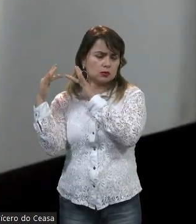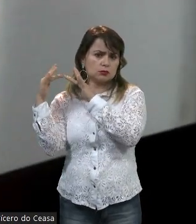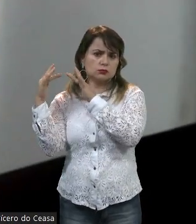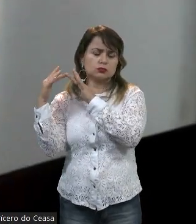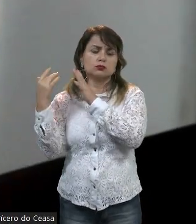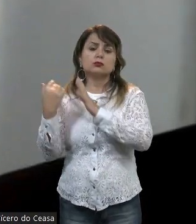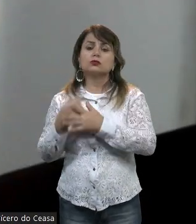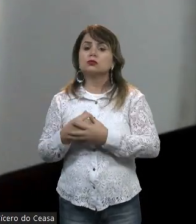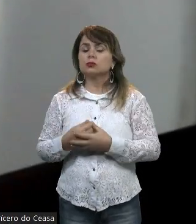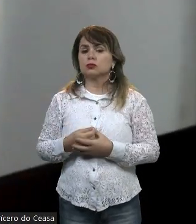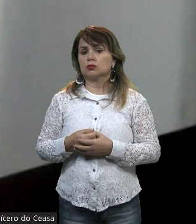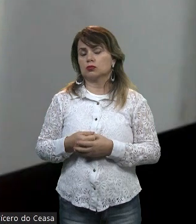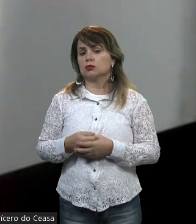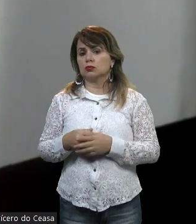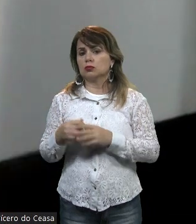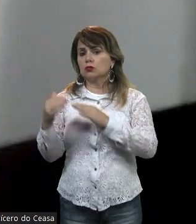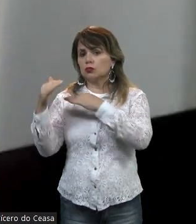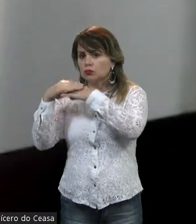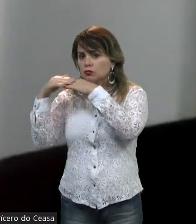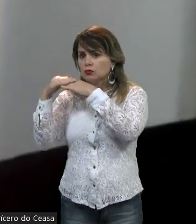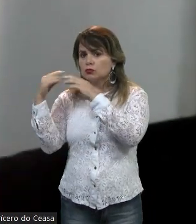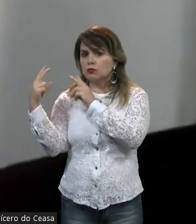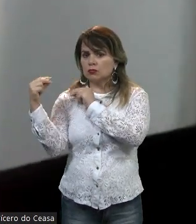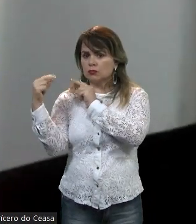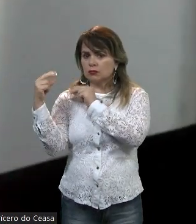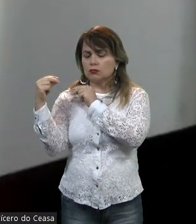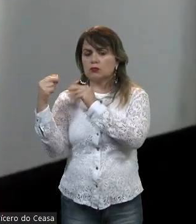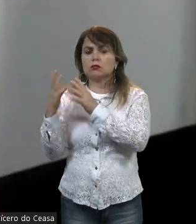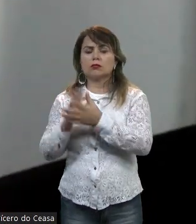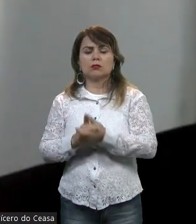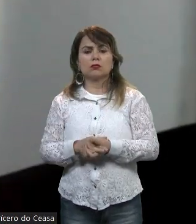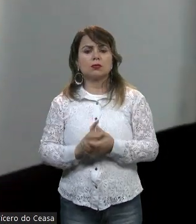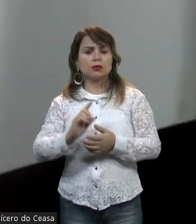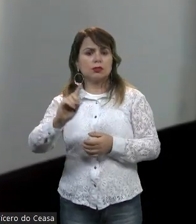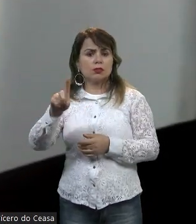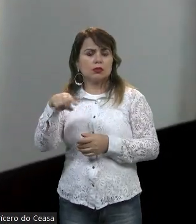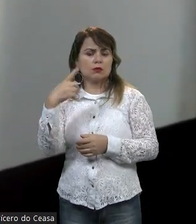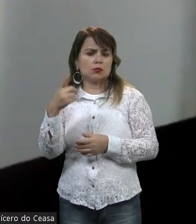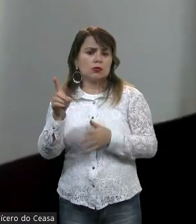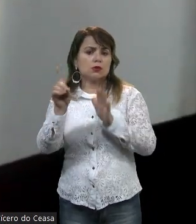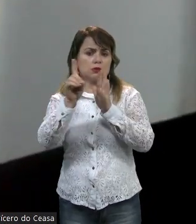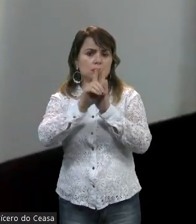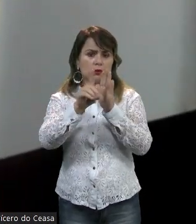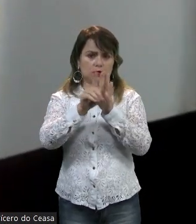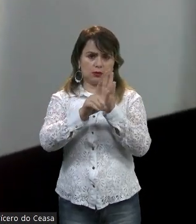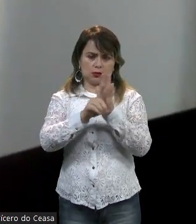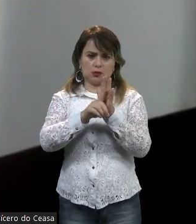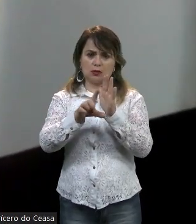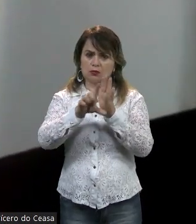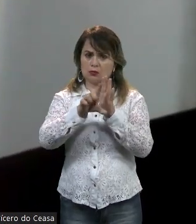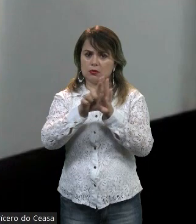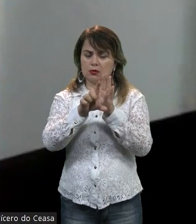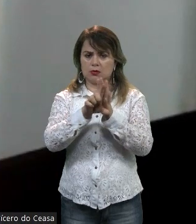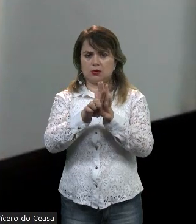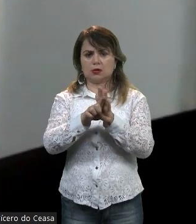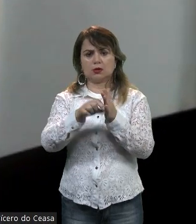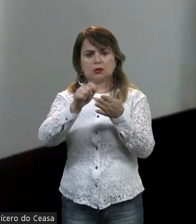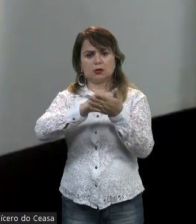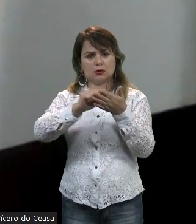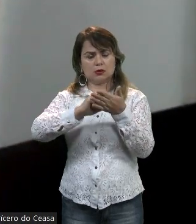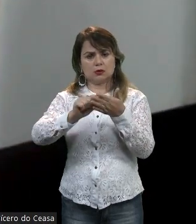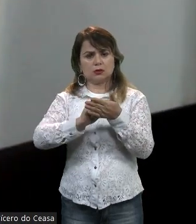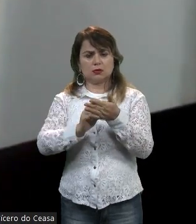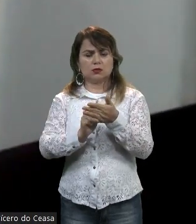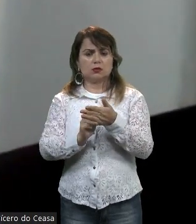mas no dia ele abaixa o decreto e passa para